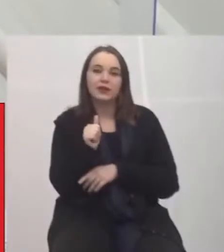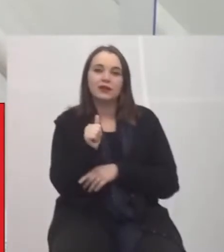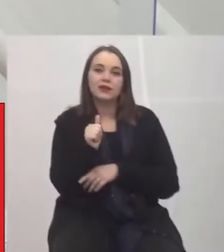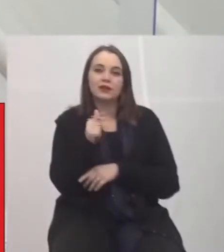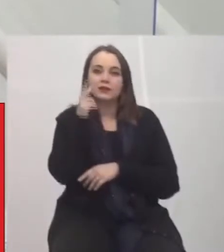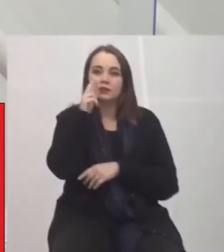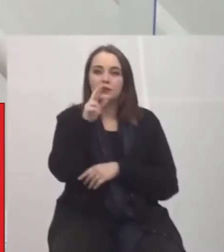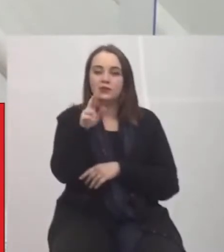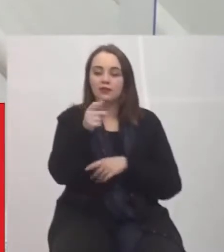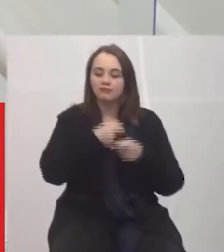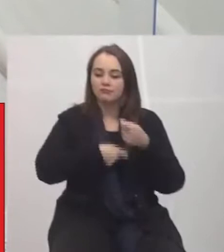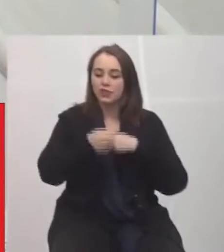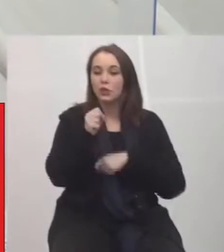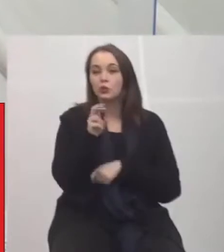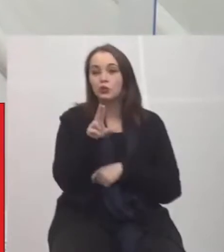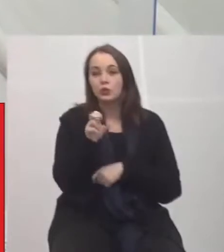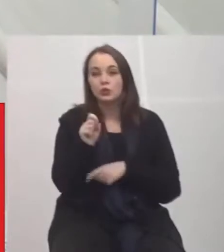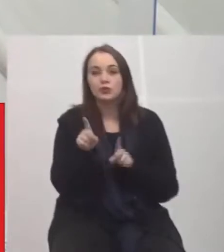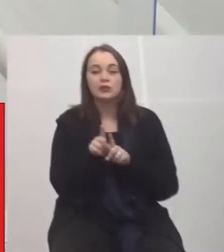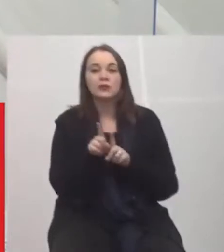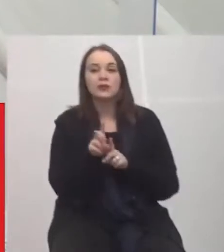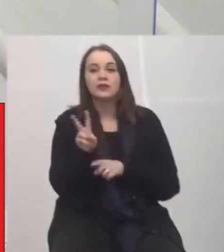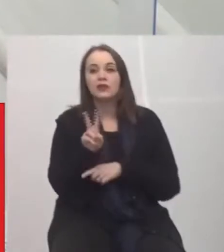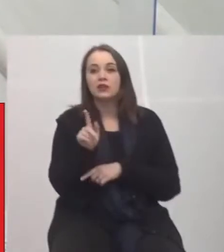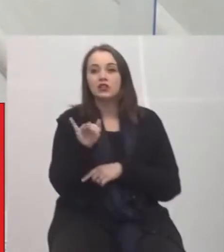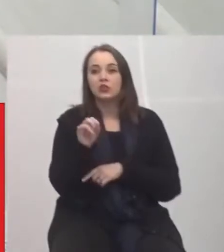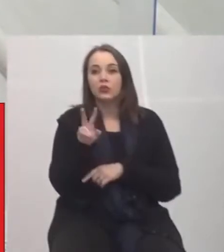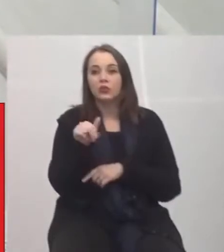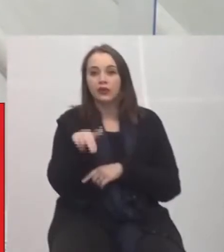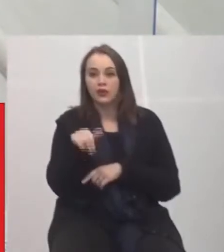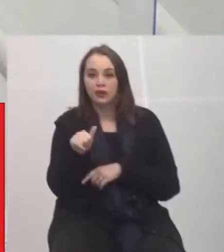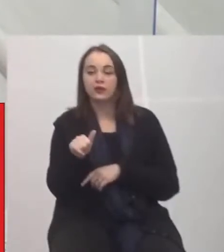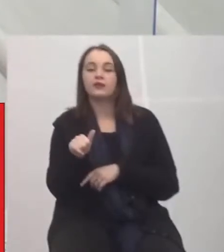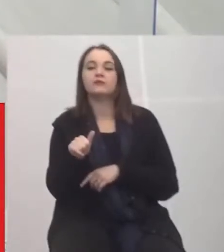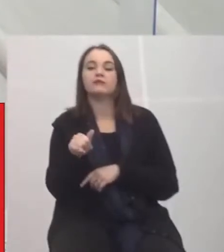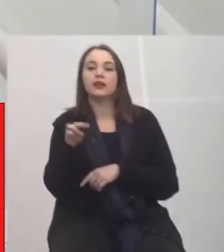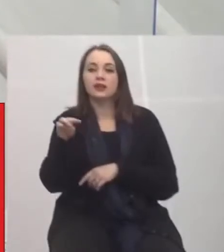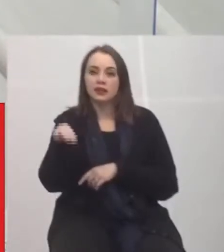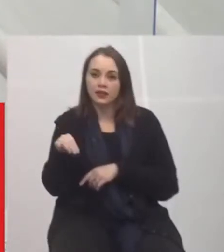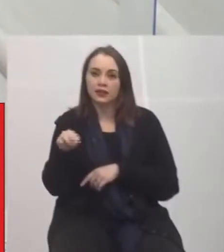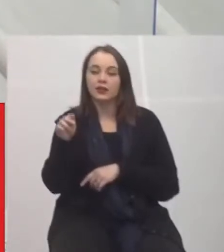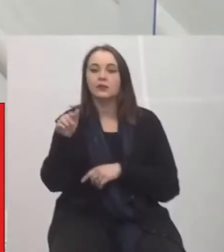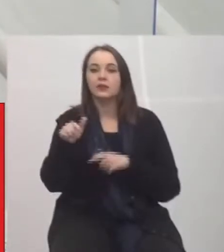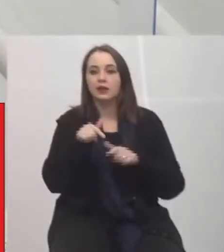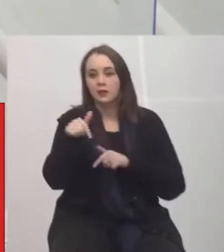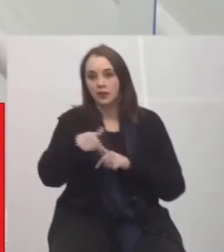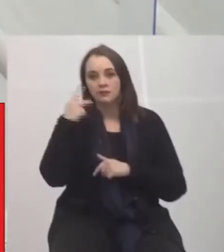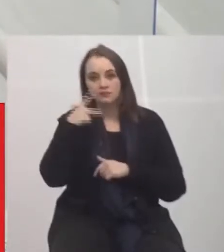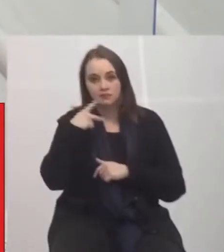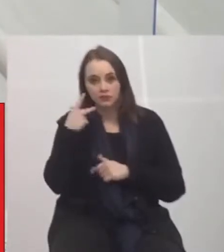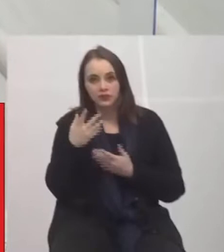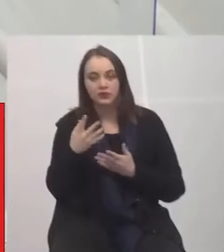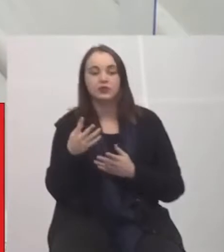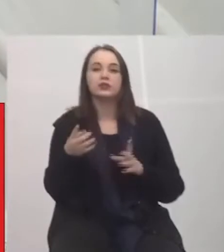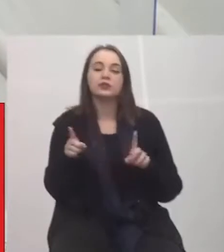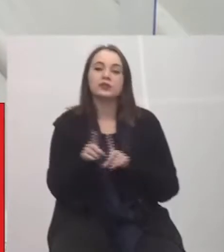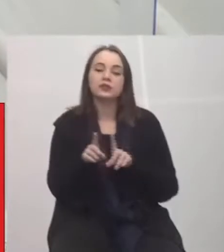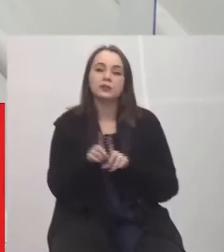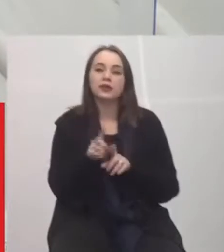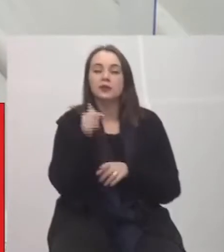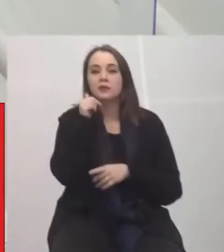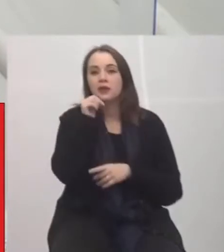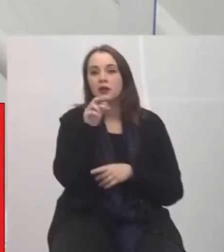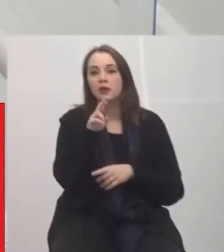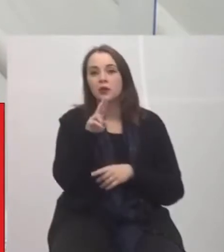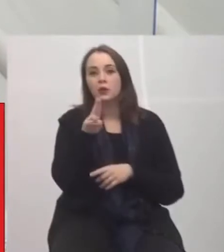do SUS, a vereadora Giovana Mondardo, presidente da Comissão de Saúde, a Rúbia Bresciani, que é a gerente